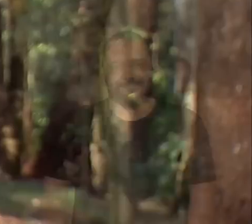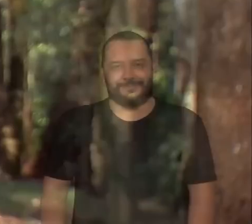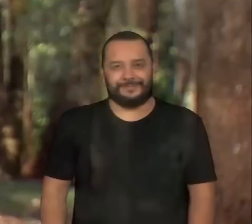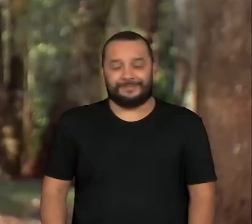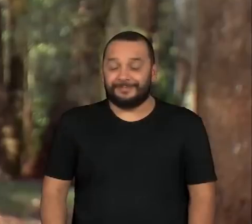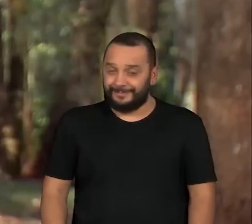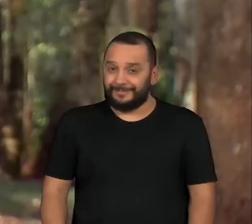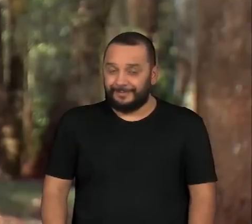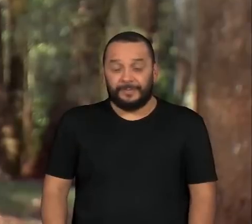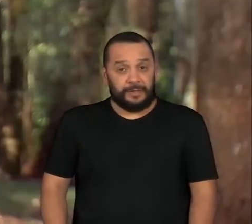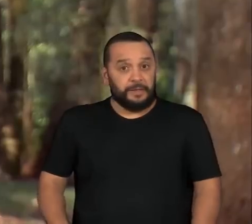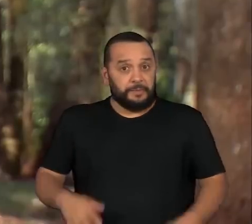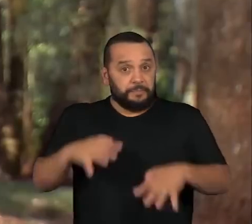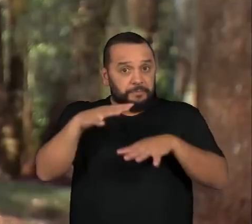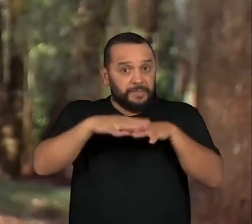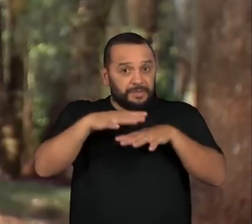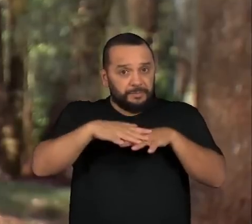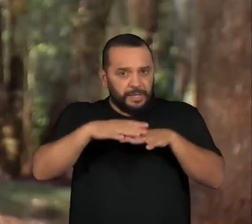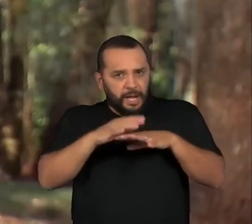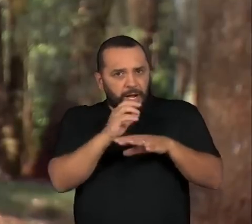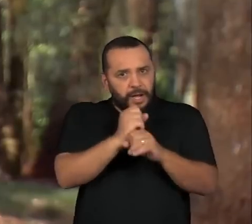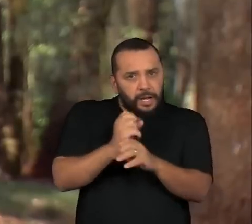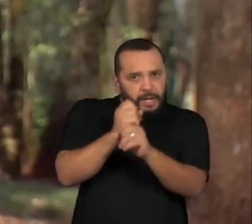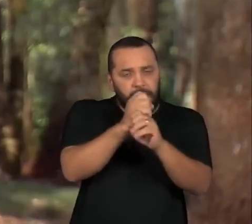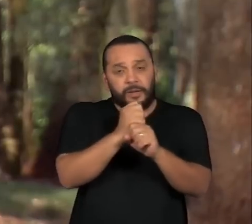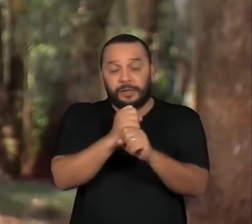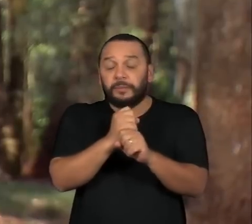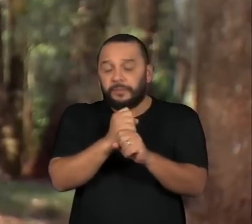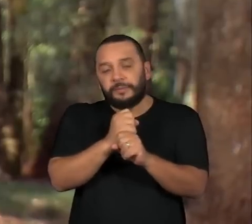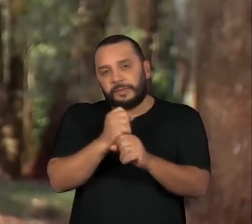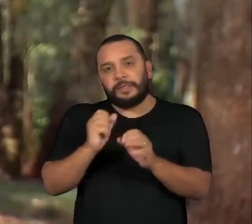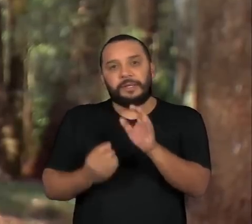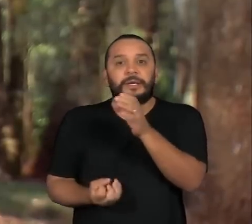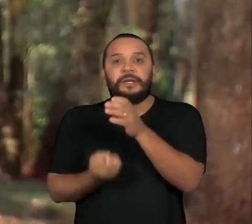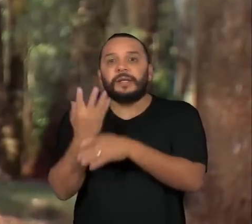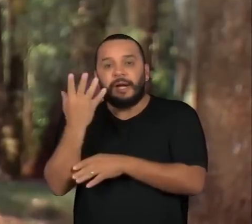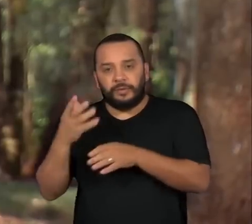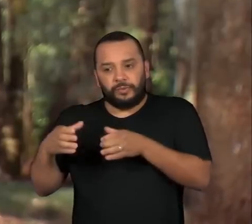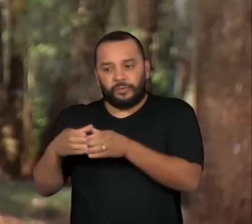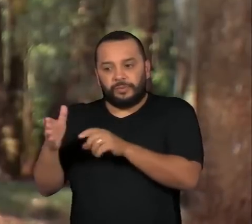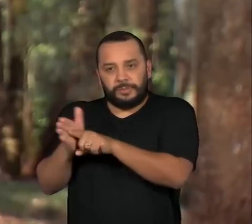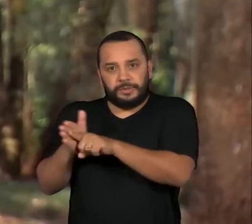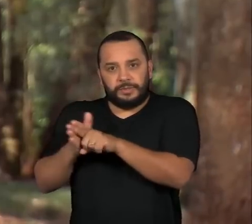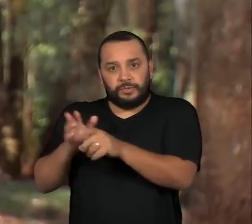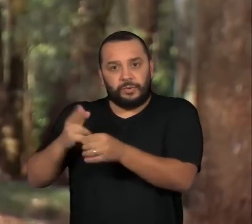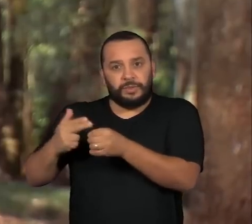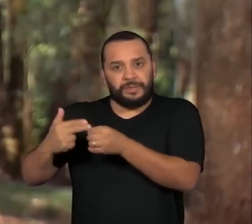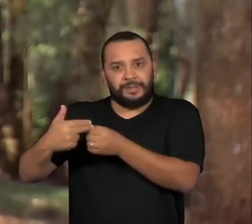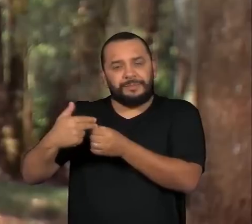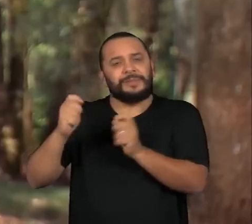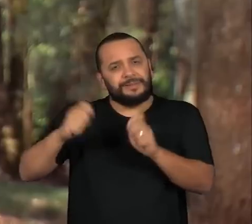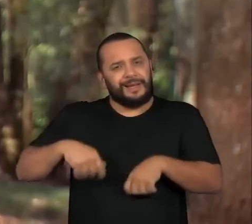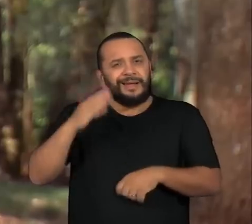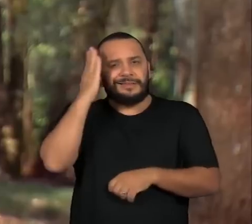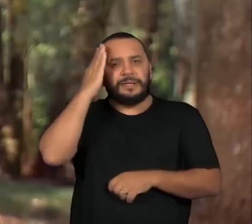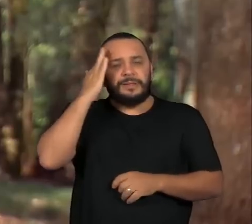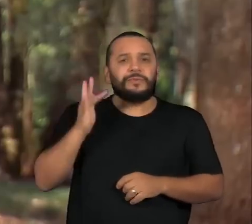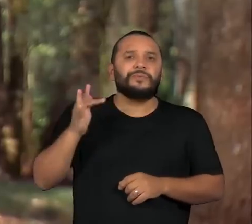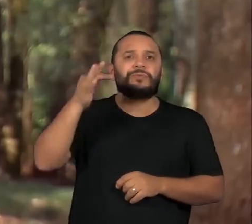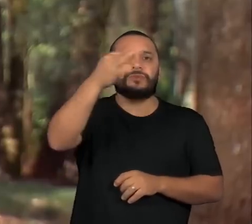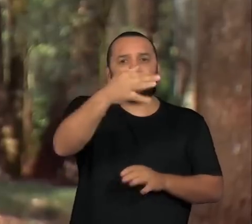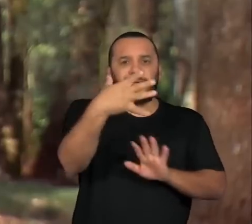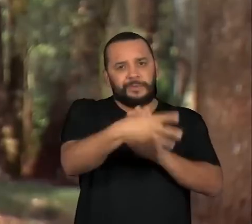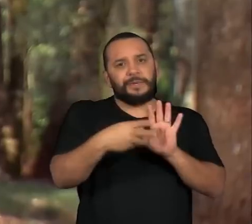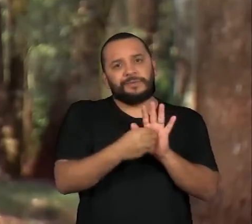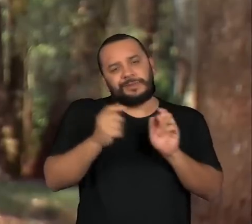Um modelo matemático criado por pesquisadores da Unicamp ajuda a prever o futuro da floresta amazônica. O clima mais